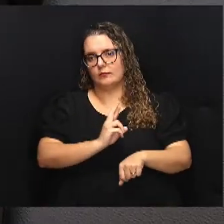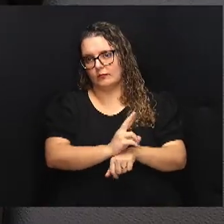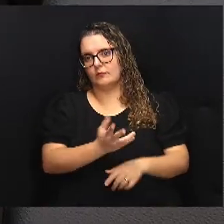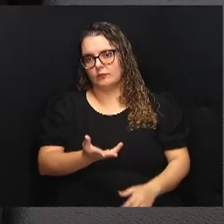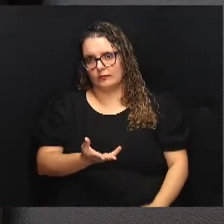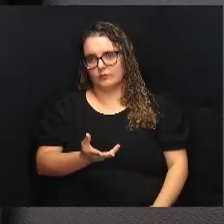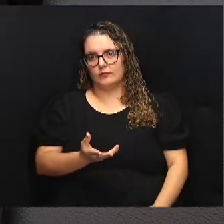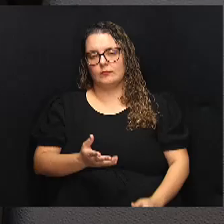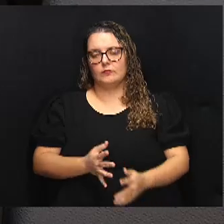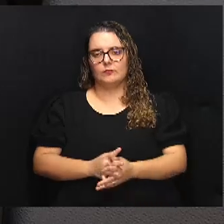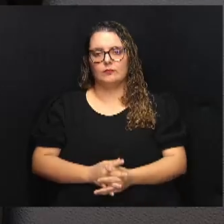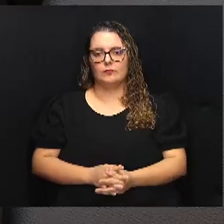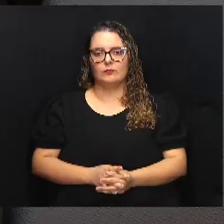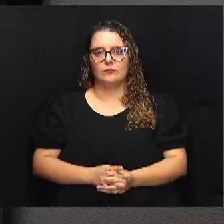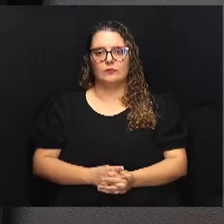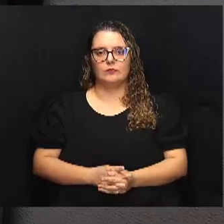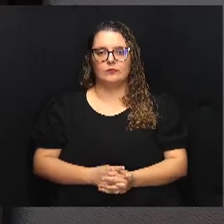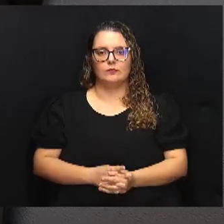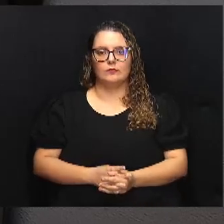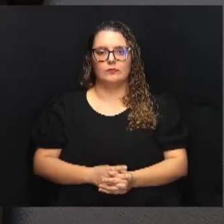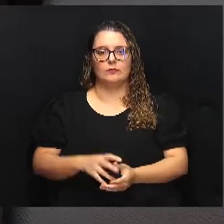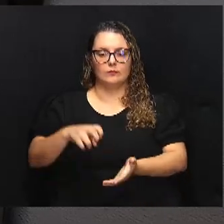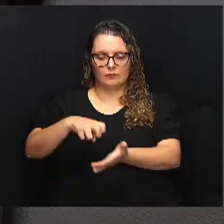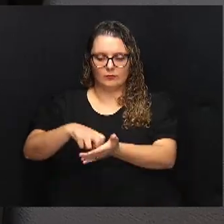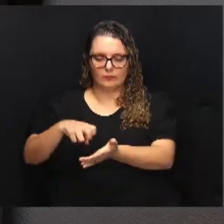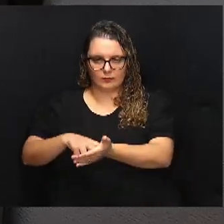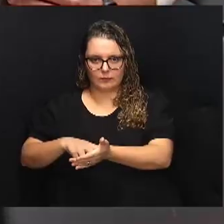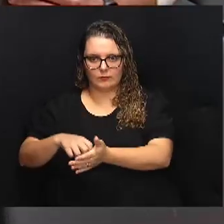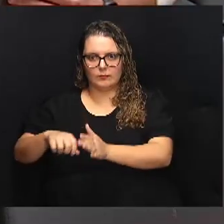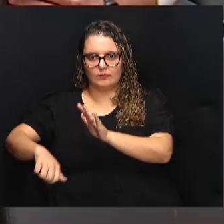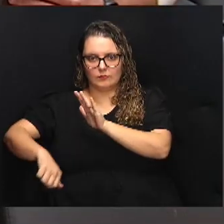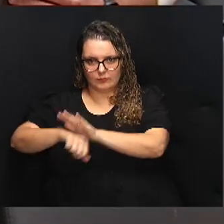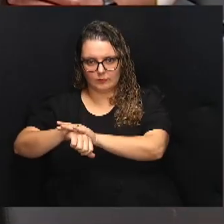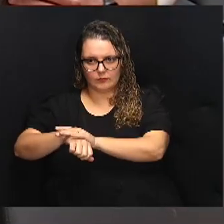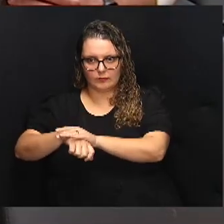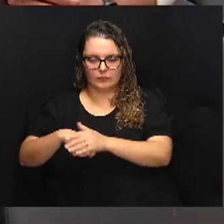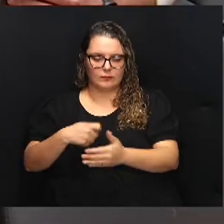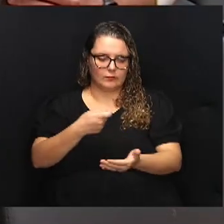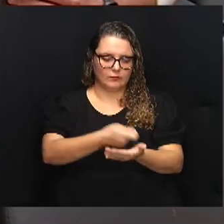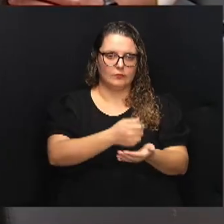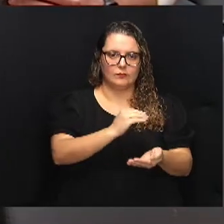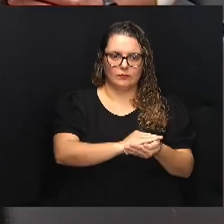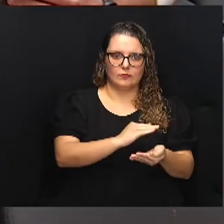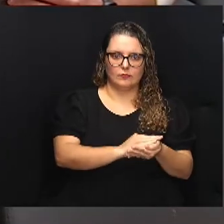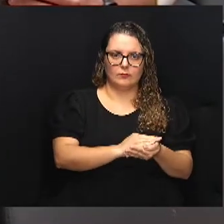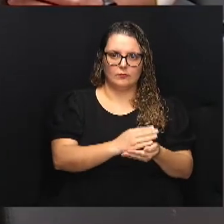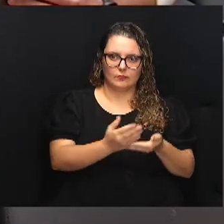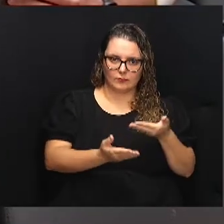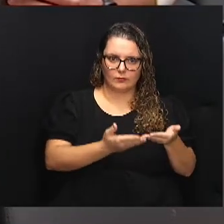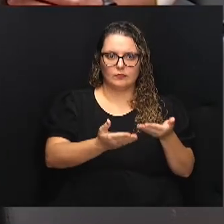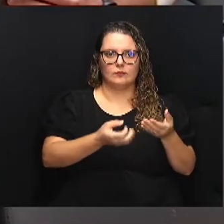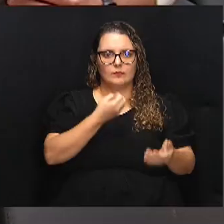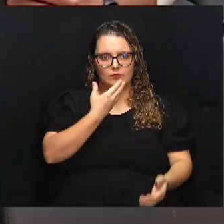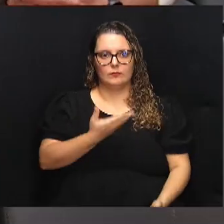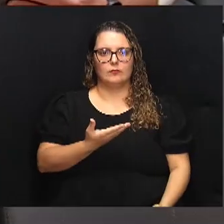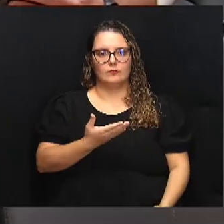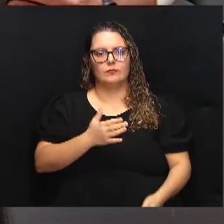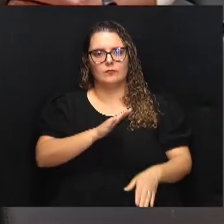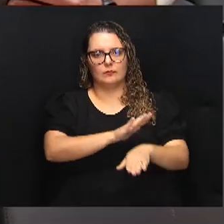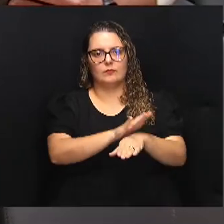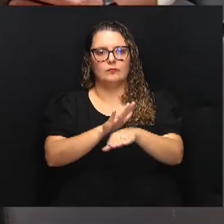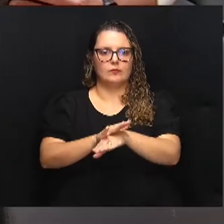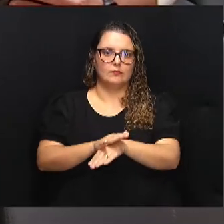ser penalidade da pessoa que cometeu maus tratos, para ter bons tratos no fundo, né, para poder ajudar